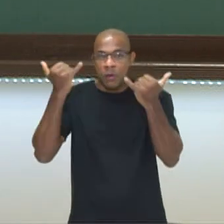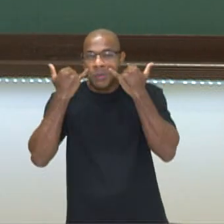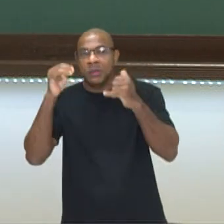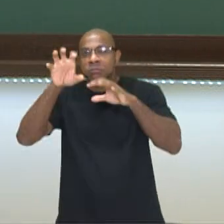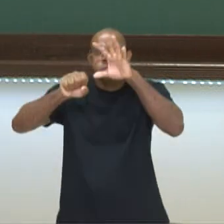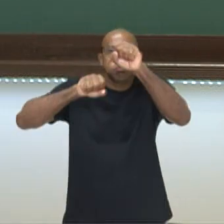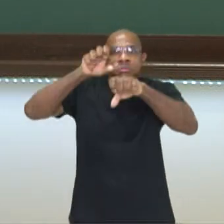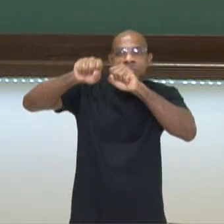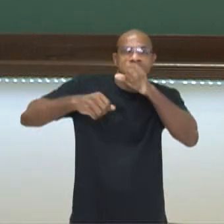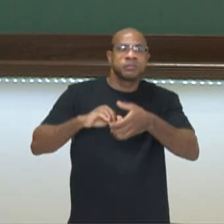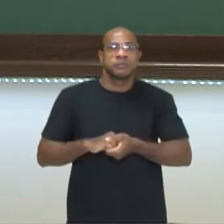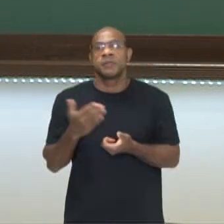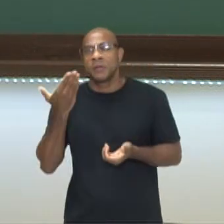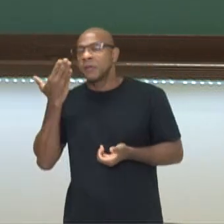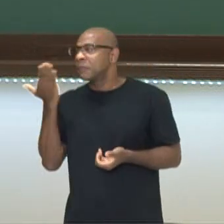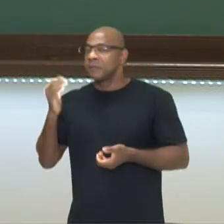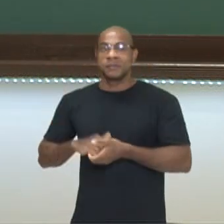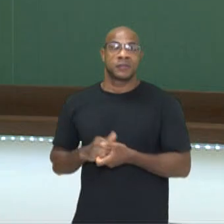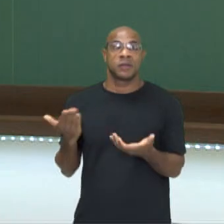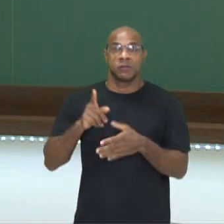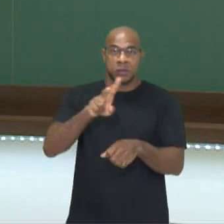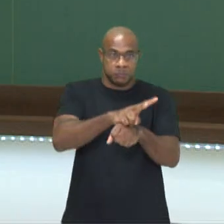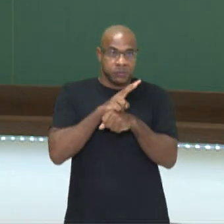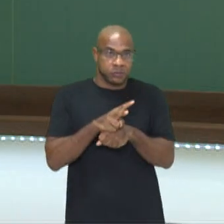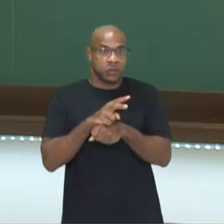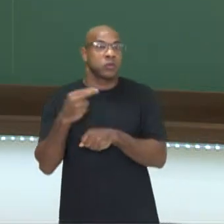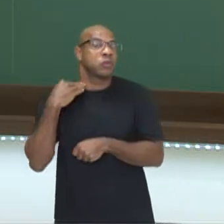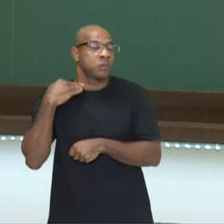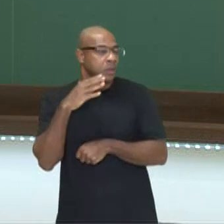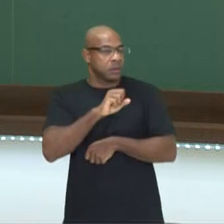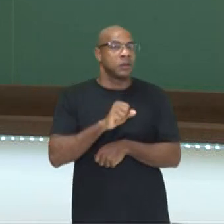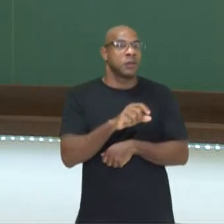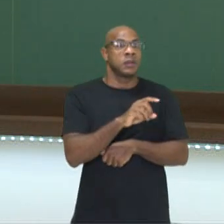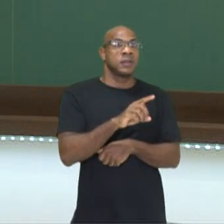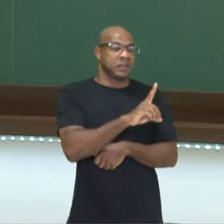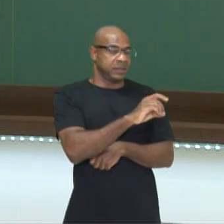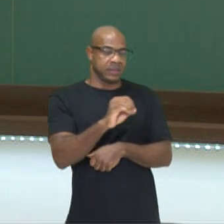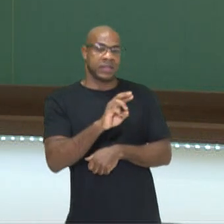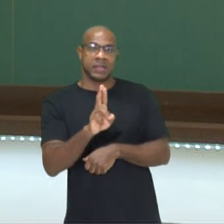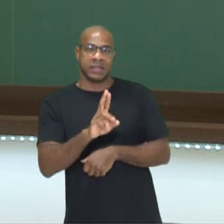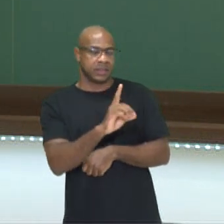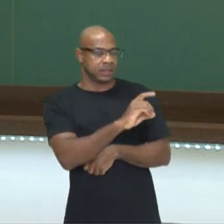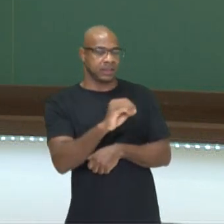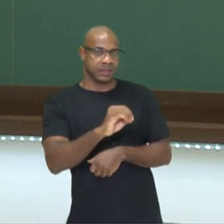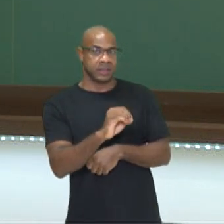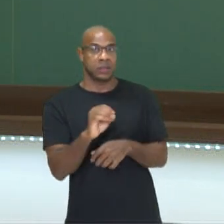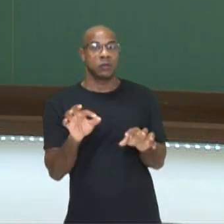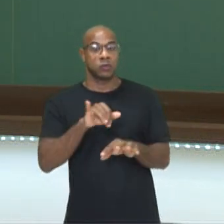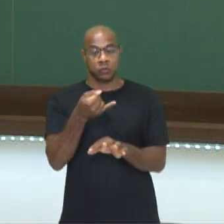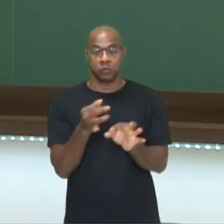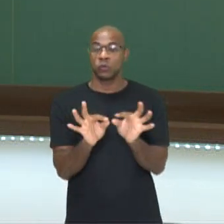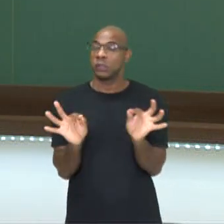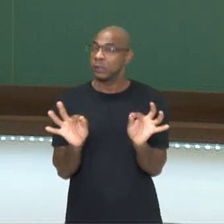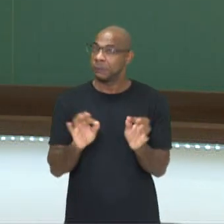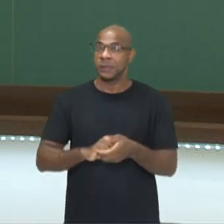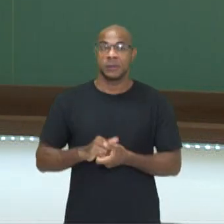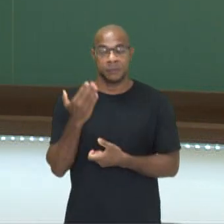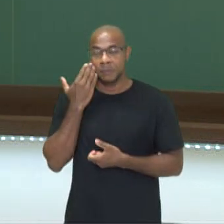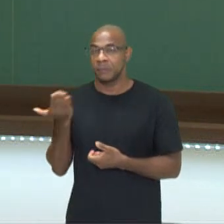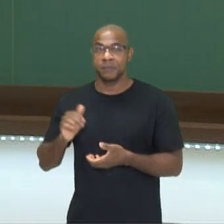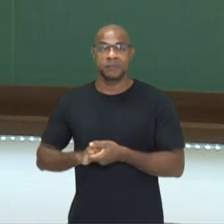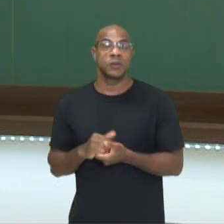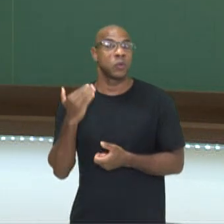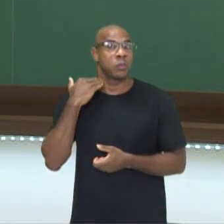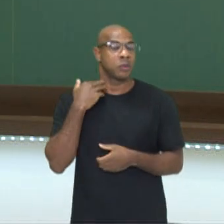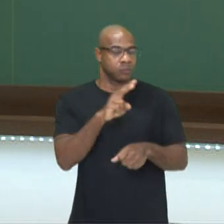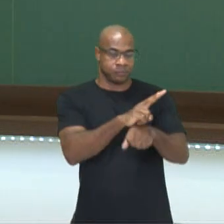dele. Olha só. Suponha que você emprestou do banco um valor de R$100, a juros simples, tá? O